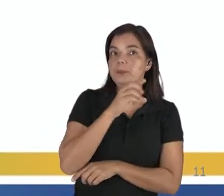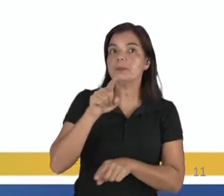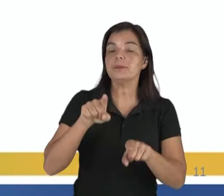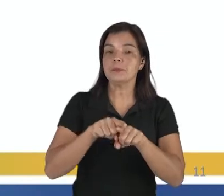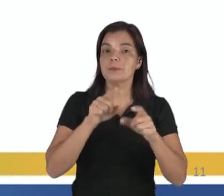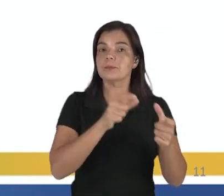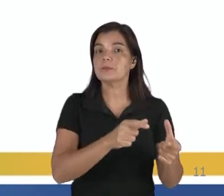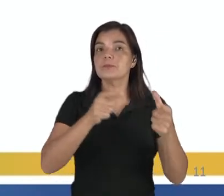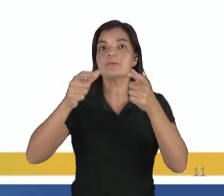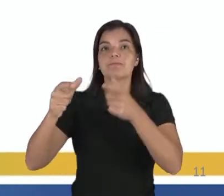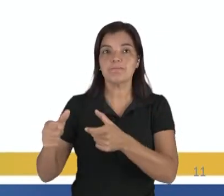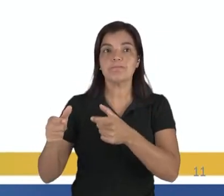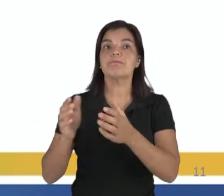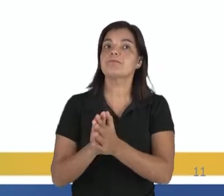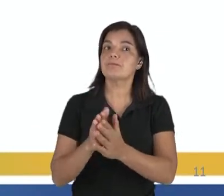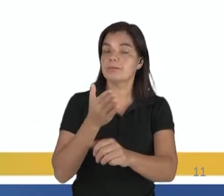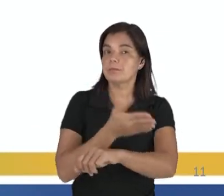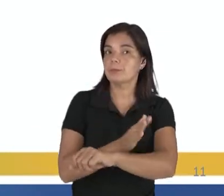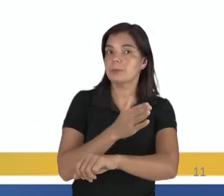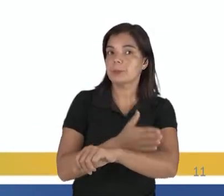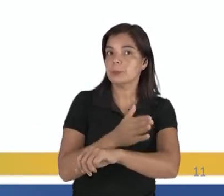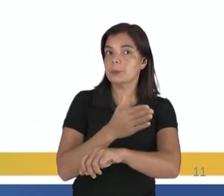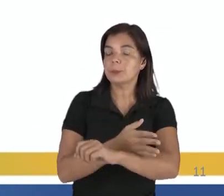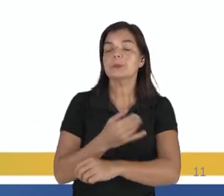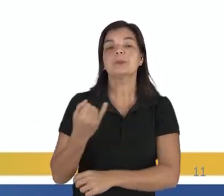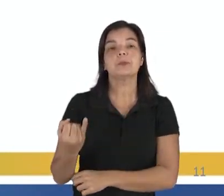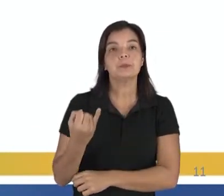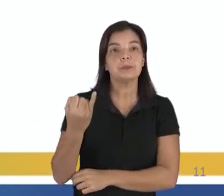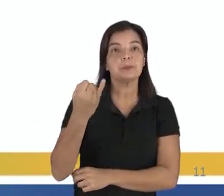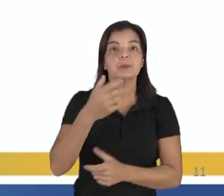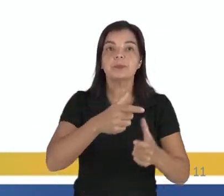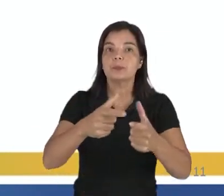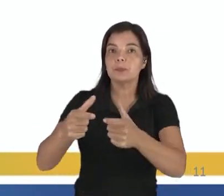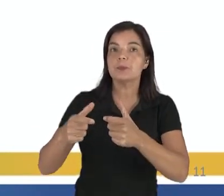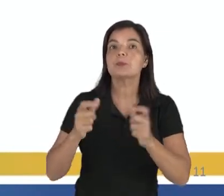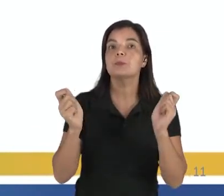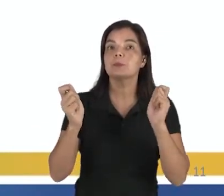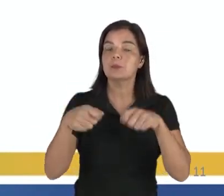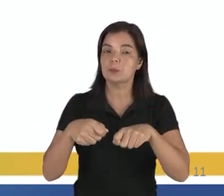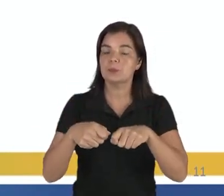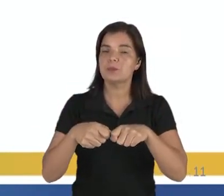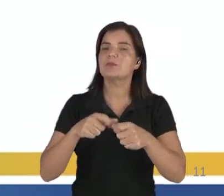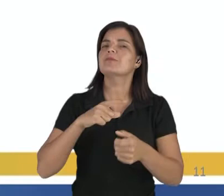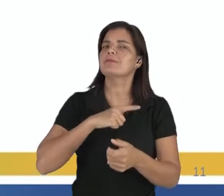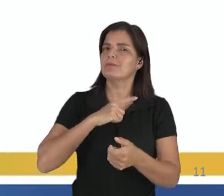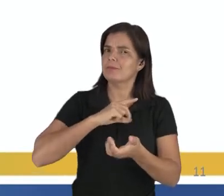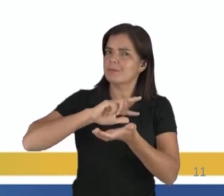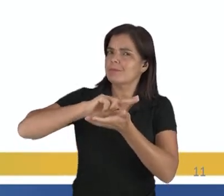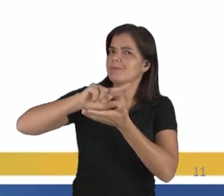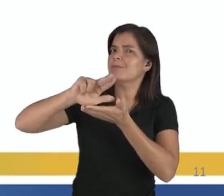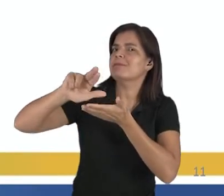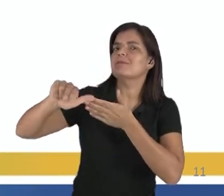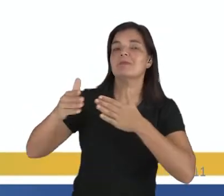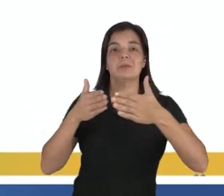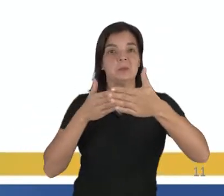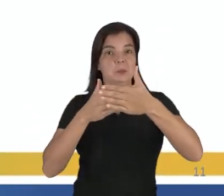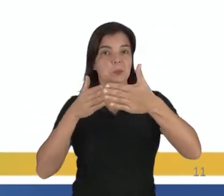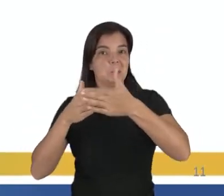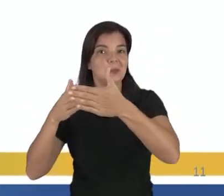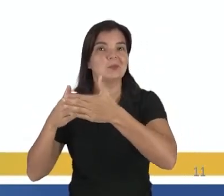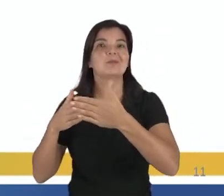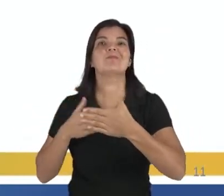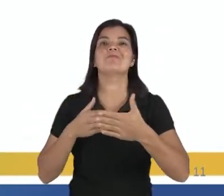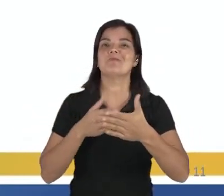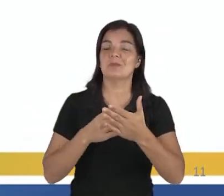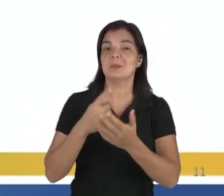de deslocamento, né? Vamos voltar. É praticado preferencialmente em ambientes que se disponibilizem diversos